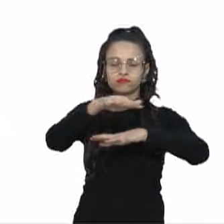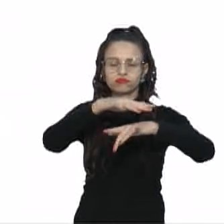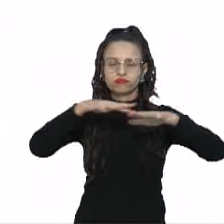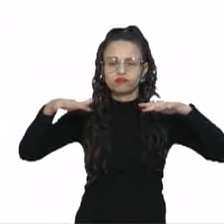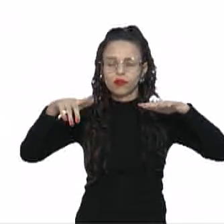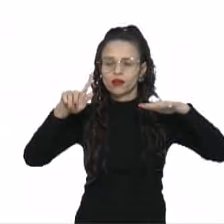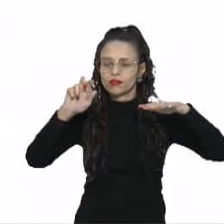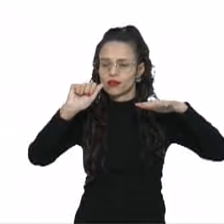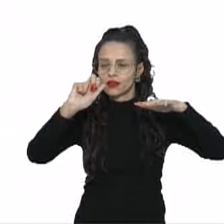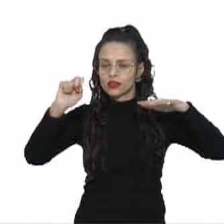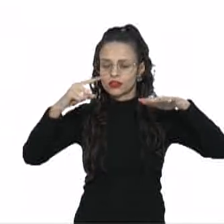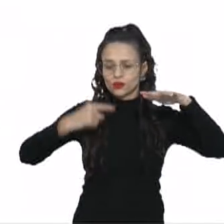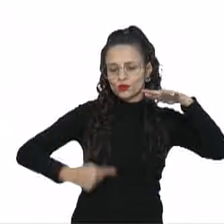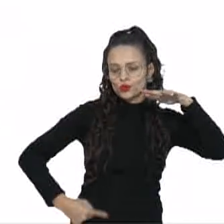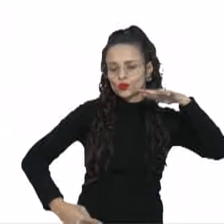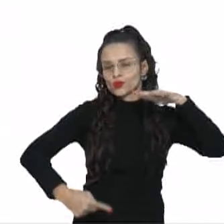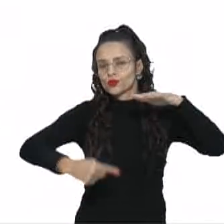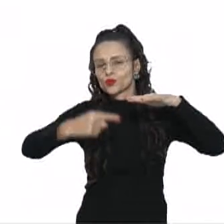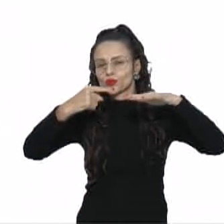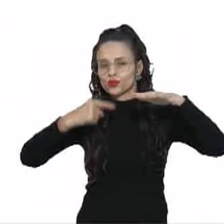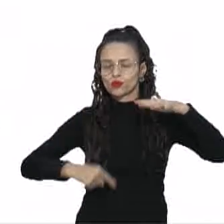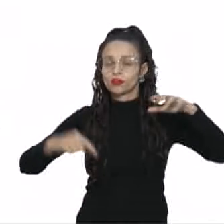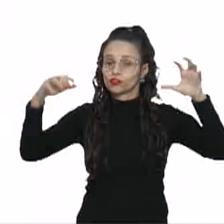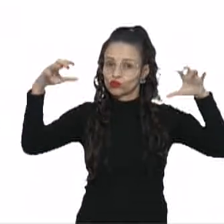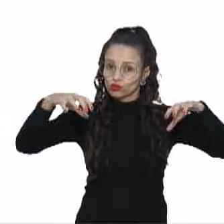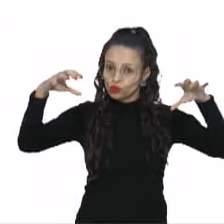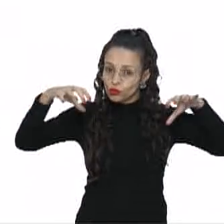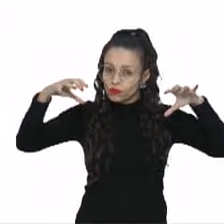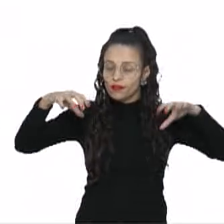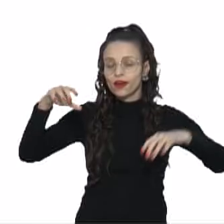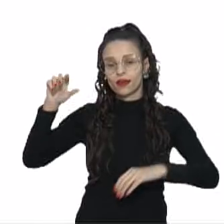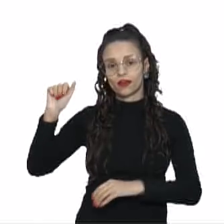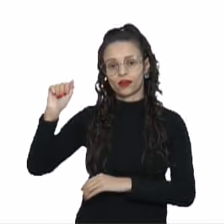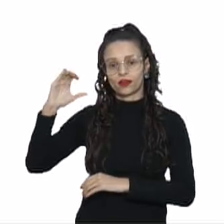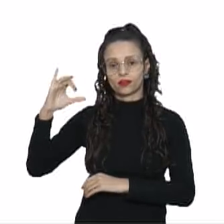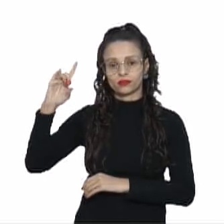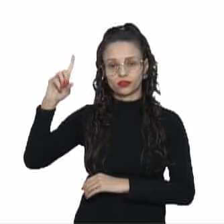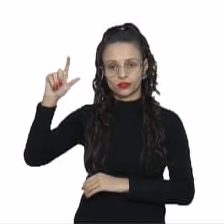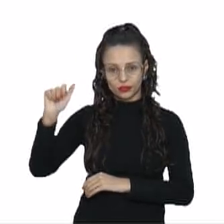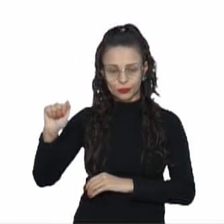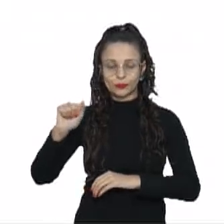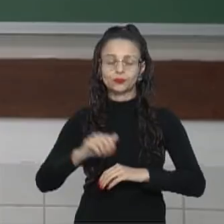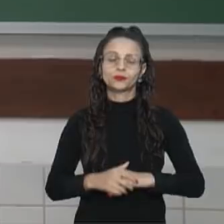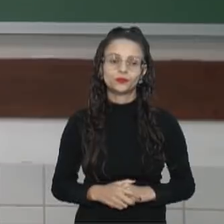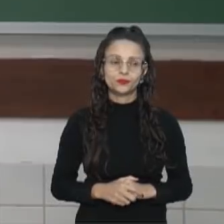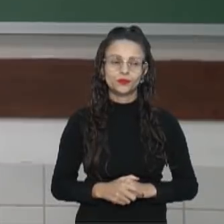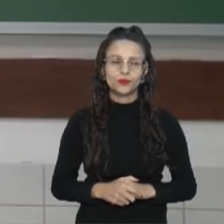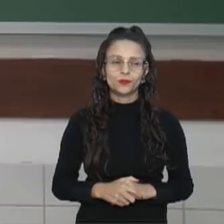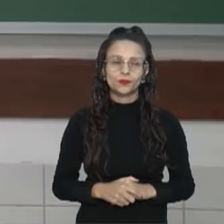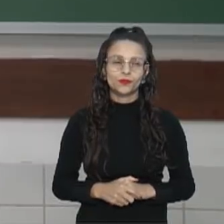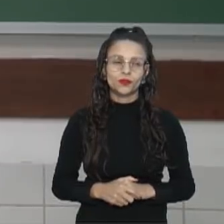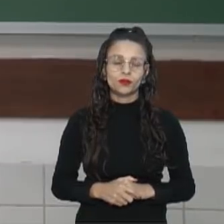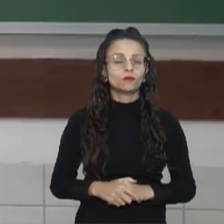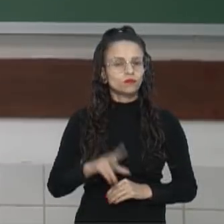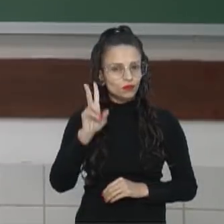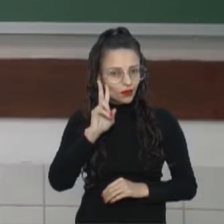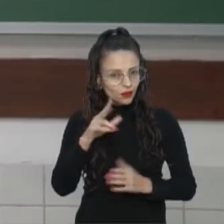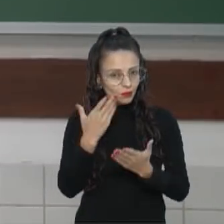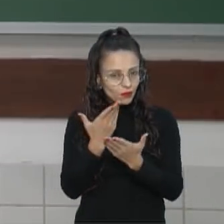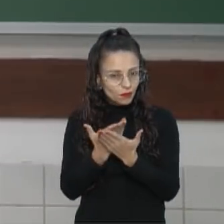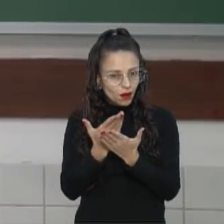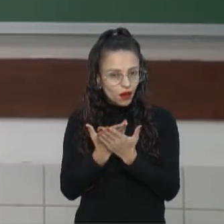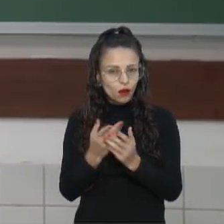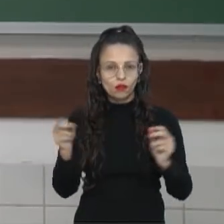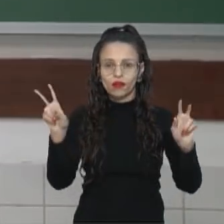vapor de água, voltam para a terra em forma de chuva, a chamada chuva ácida. Meus caros, lembram da aula de